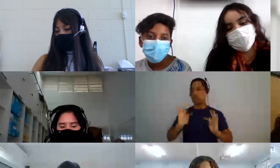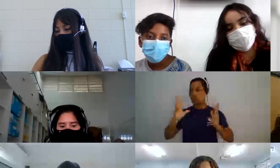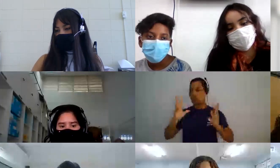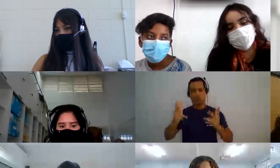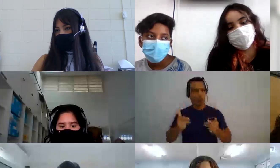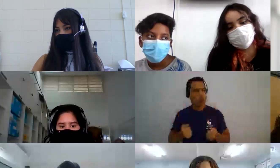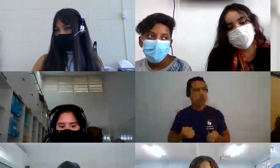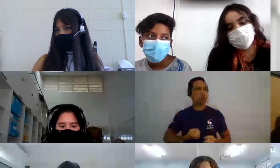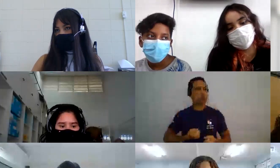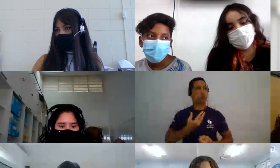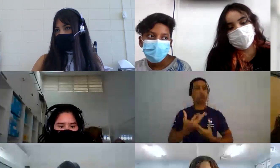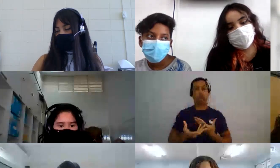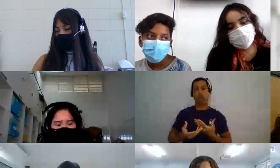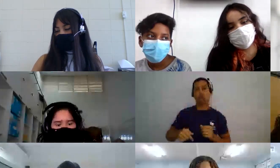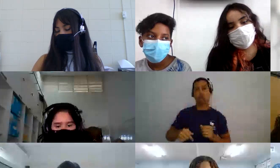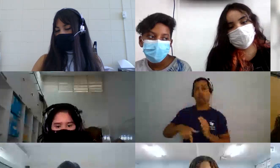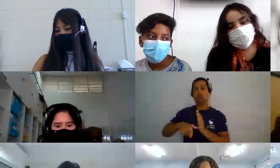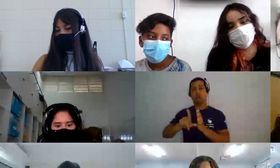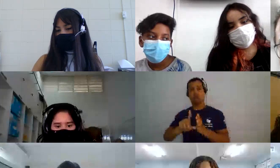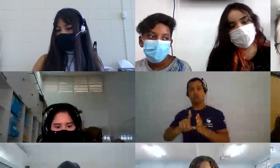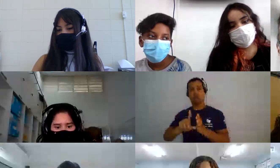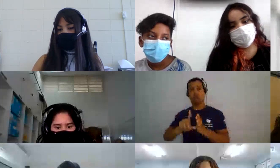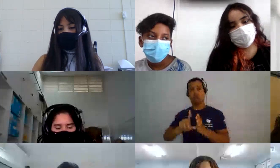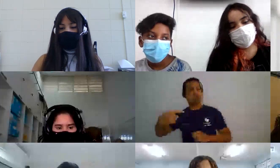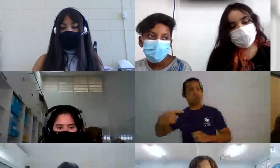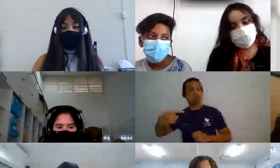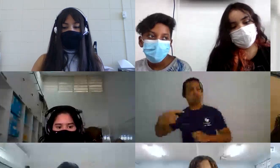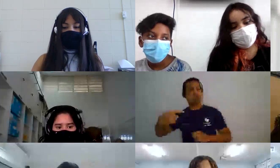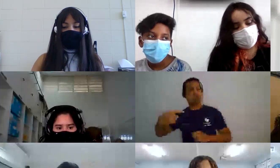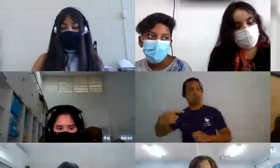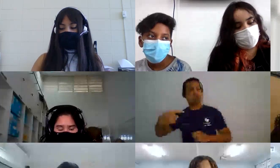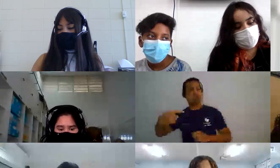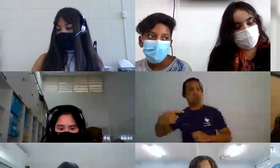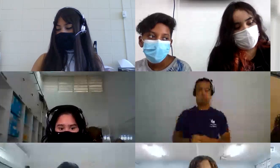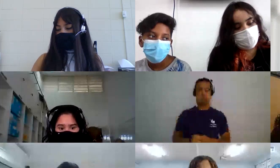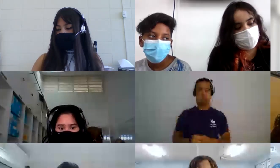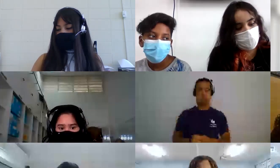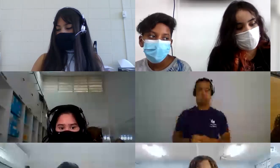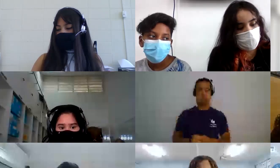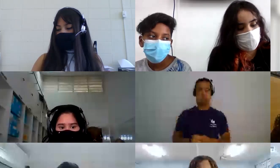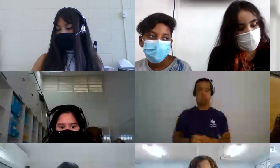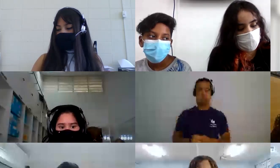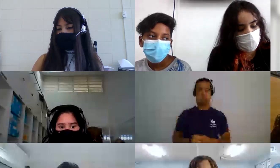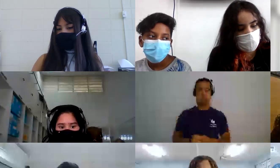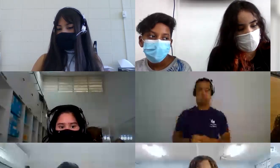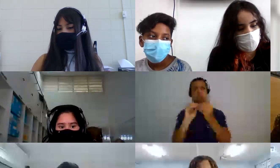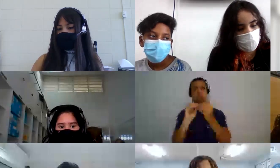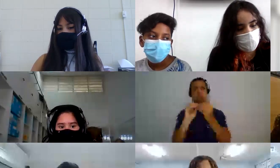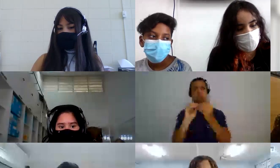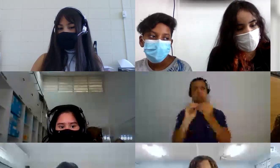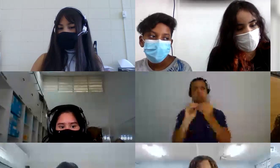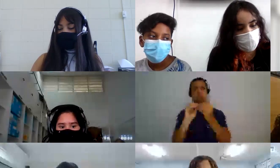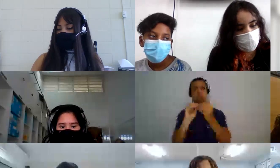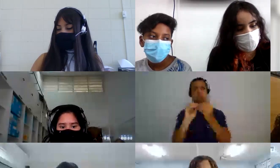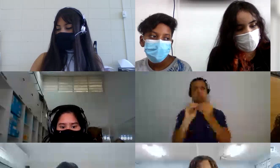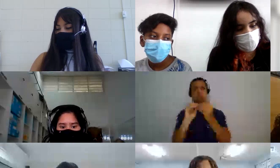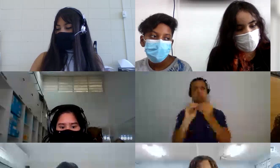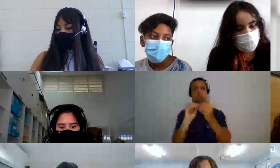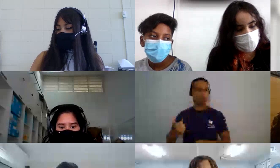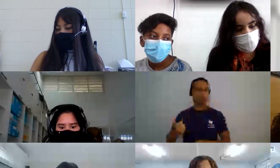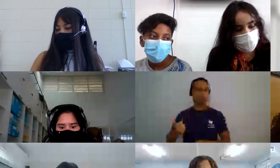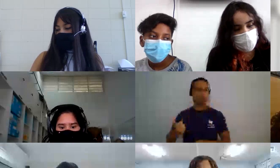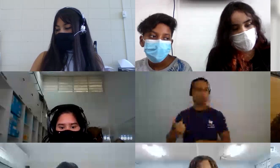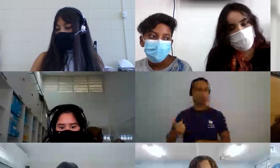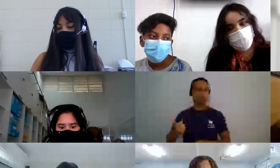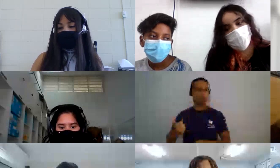Alguns antes, alguns depois. Eu não estou dizendo que todo mundo vai beijar com 12, com 13, com 14, com 15. Tem gente